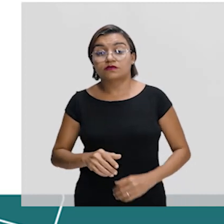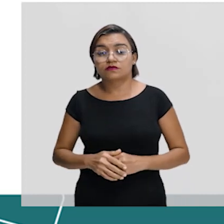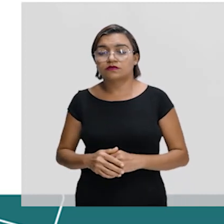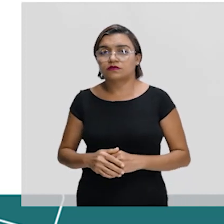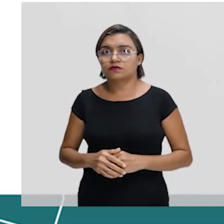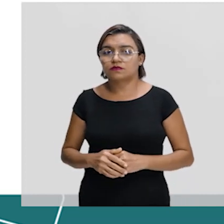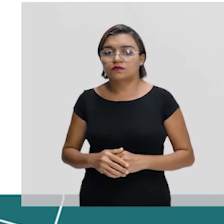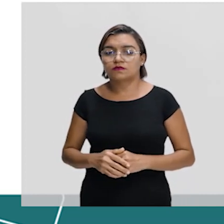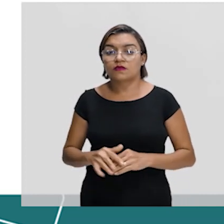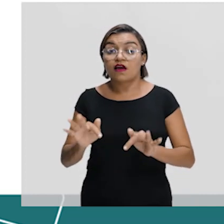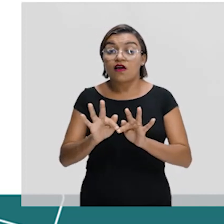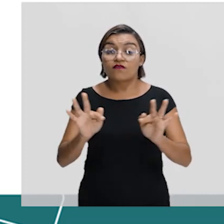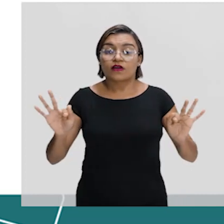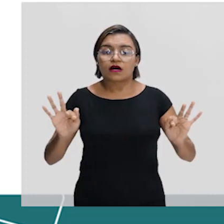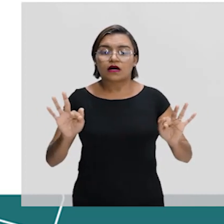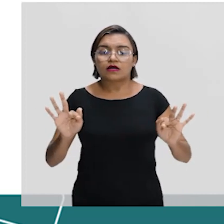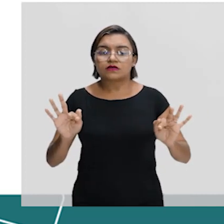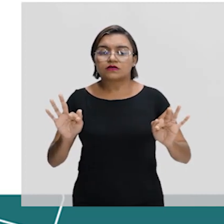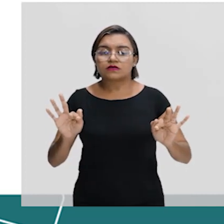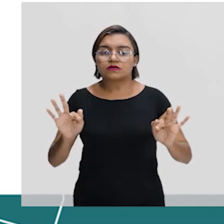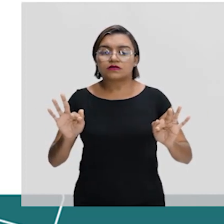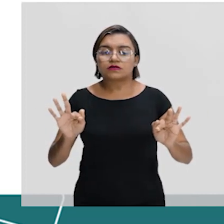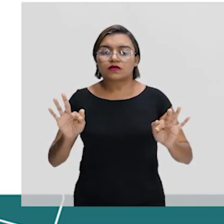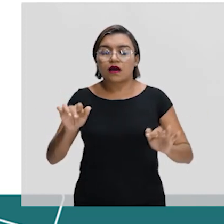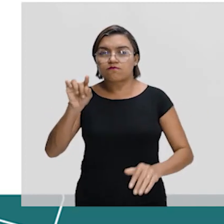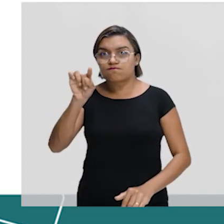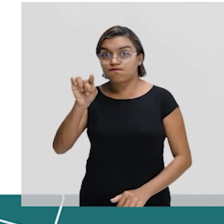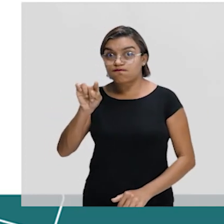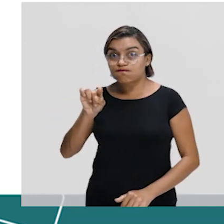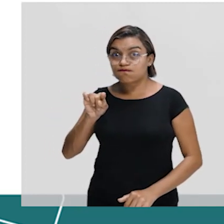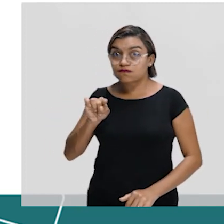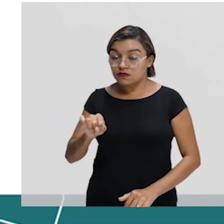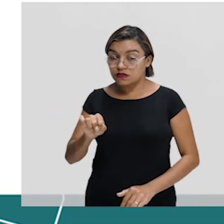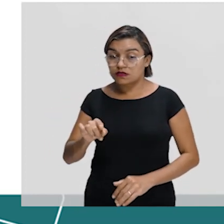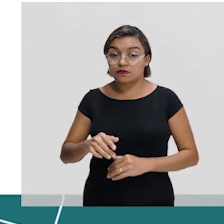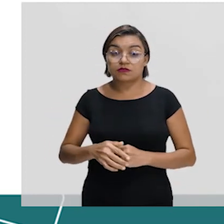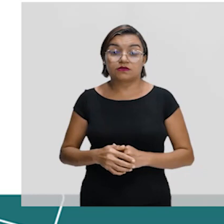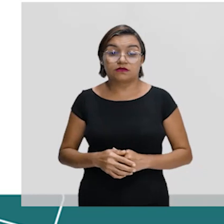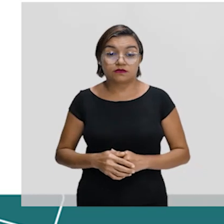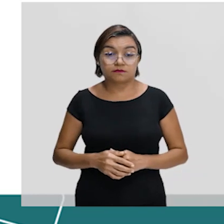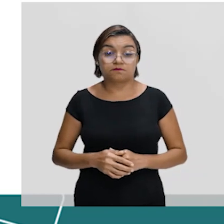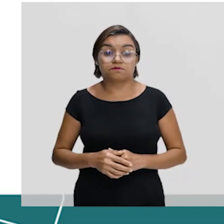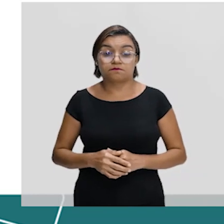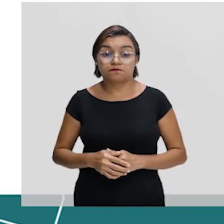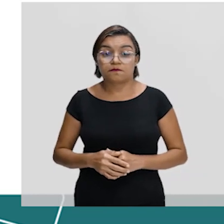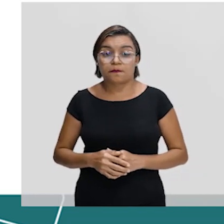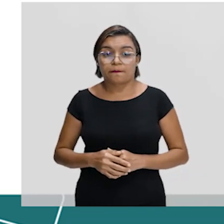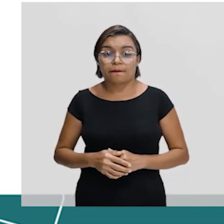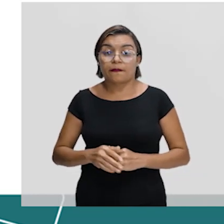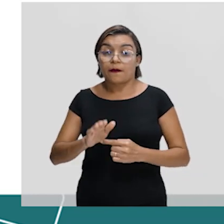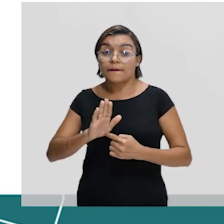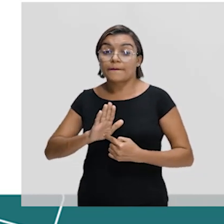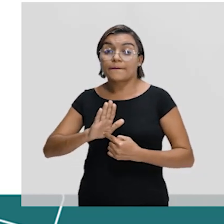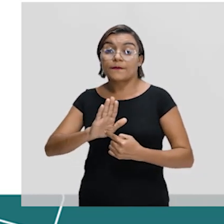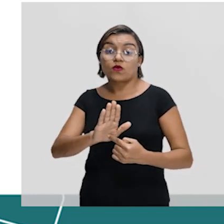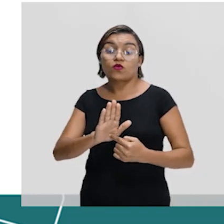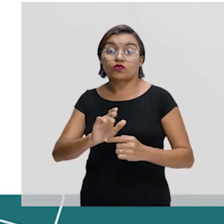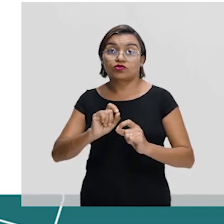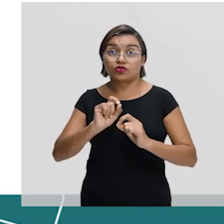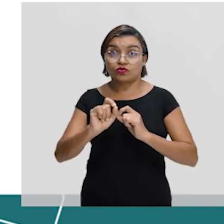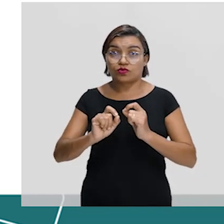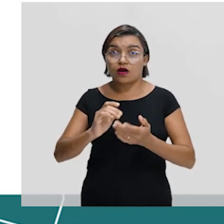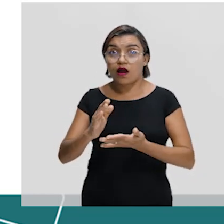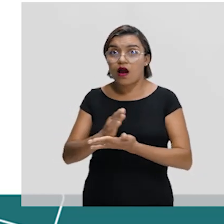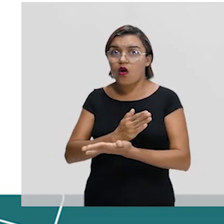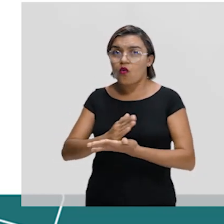adiante. Frases exclamativas ou desiderativas, ou seja, aquelas em que expressamos